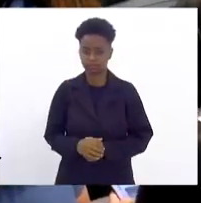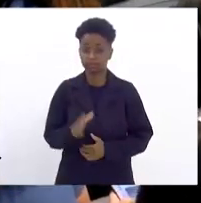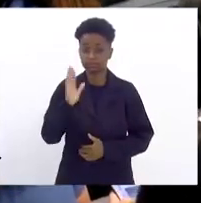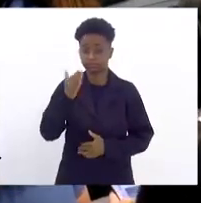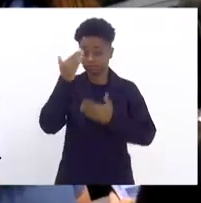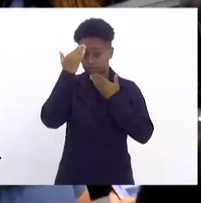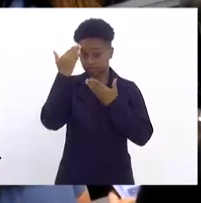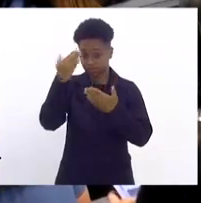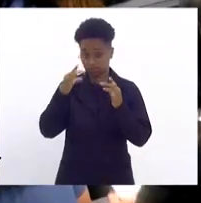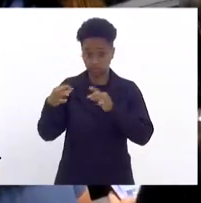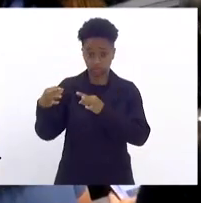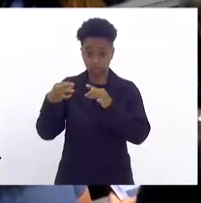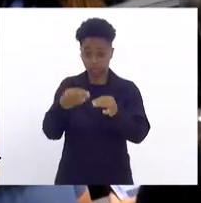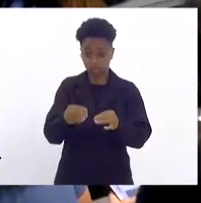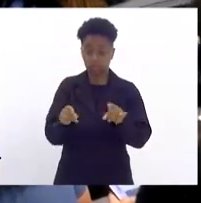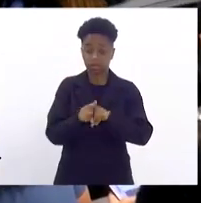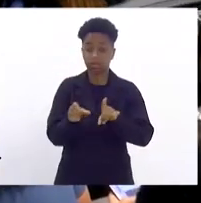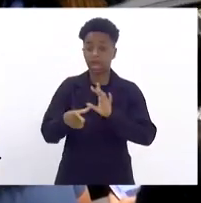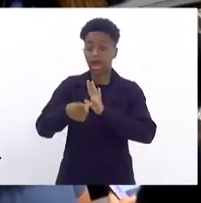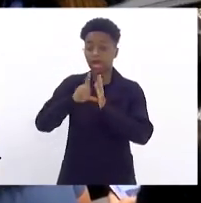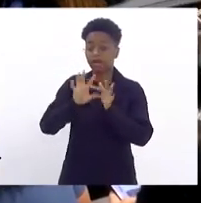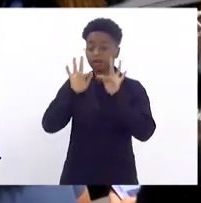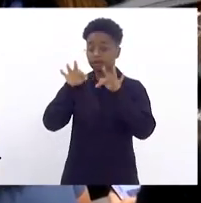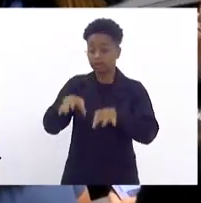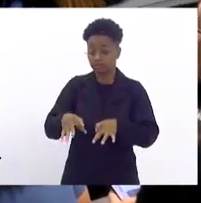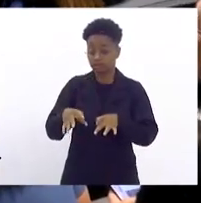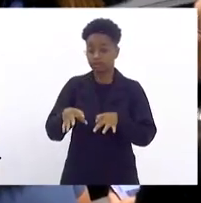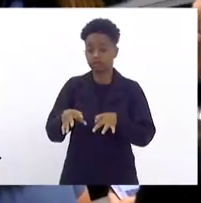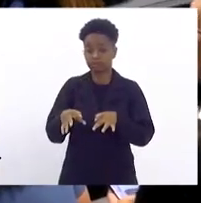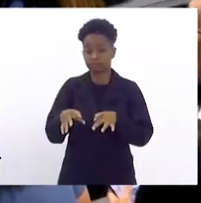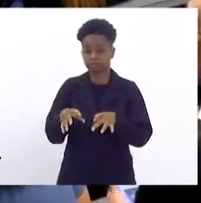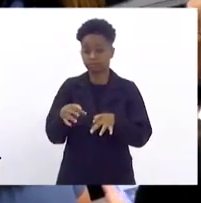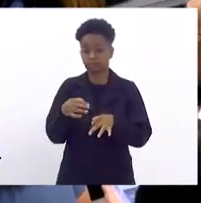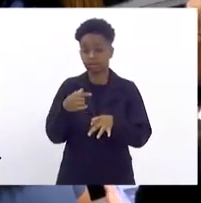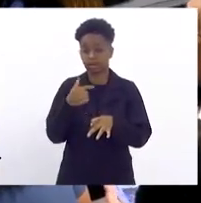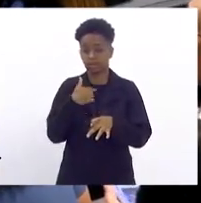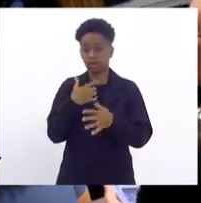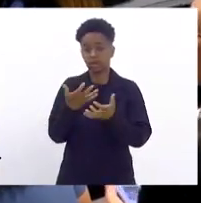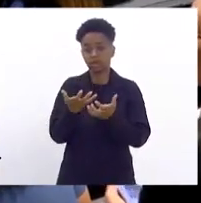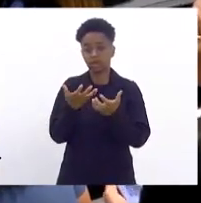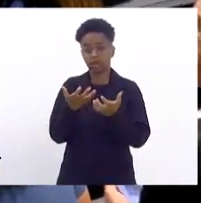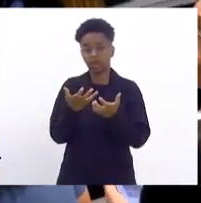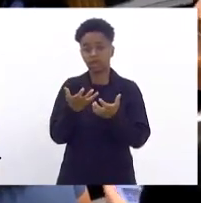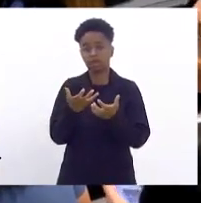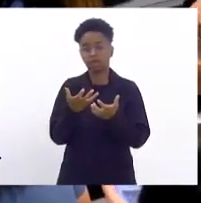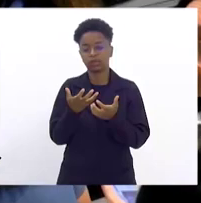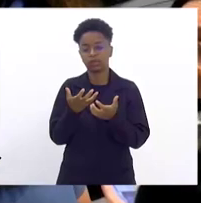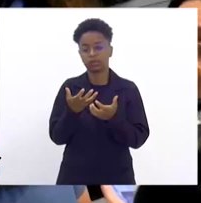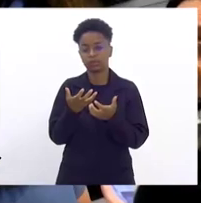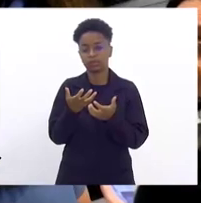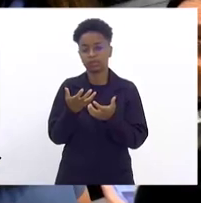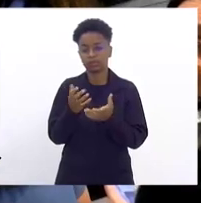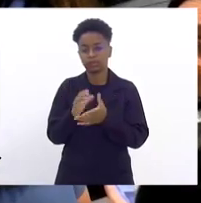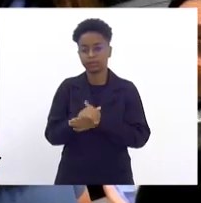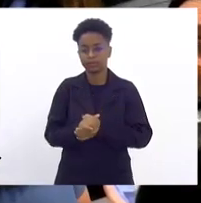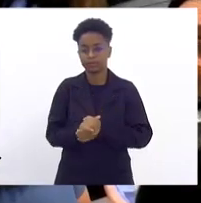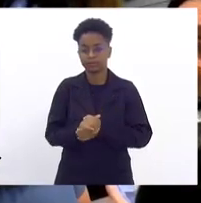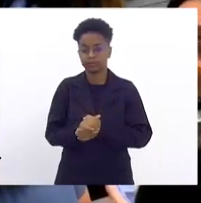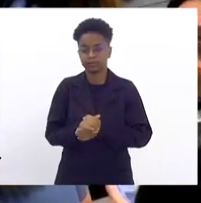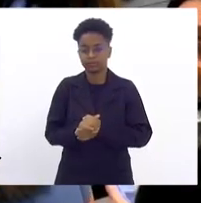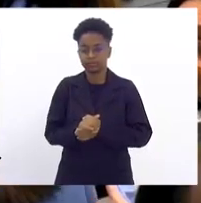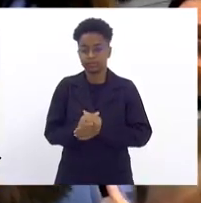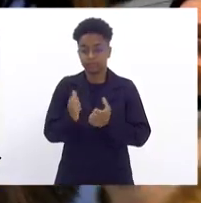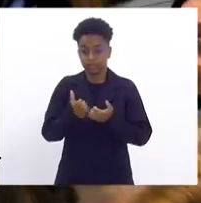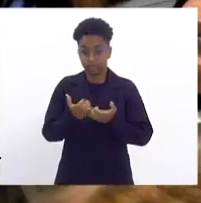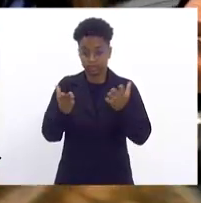agradecendo a todos eu gostaria antes de finalizar Muito obrigado Deputado eu gostaria de fazer aqui uma uma